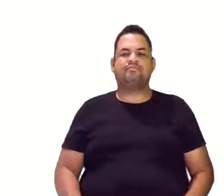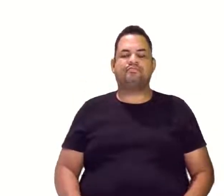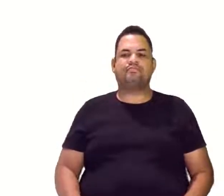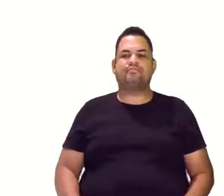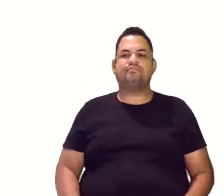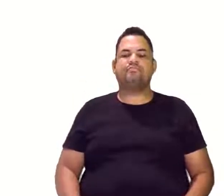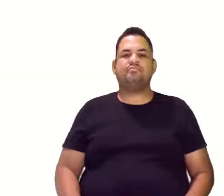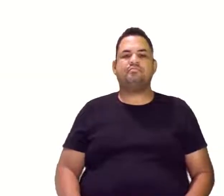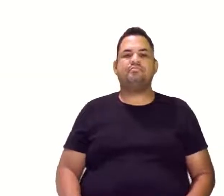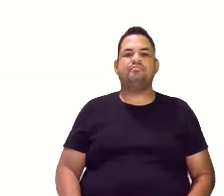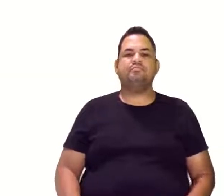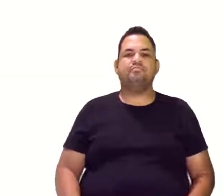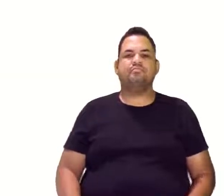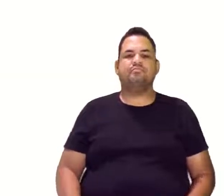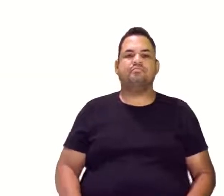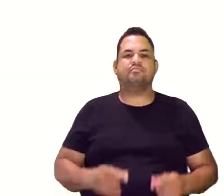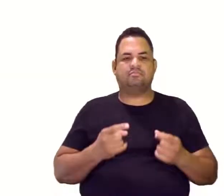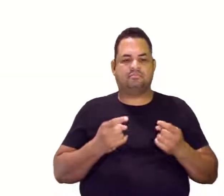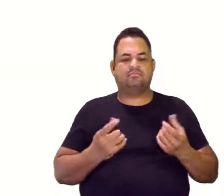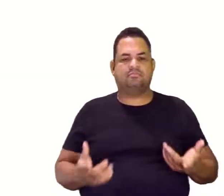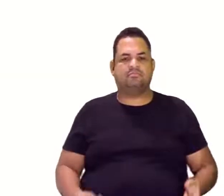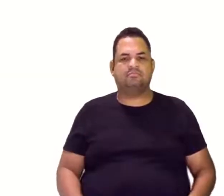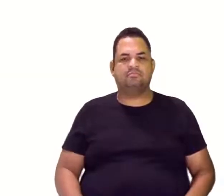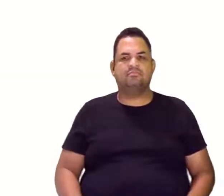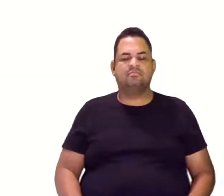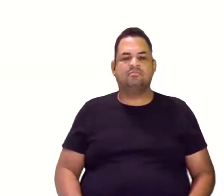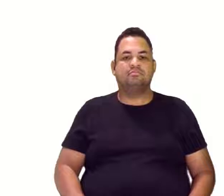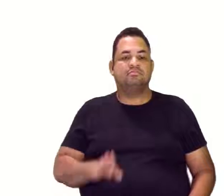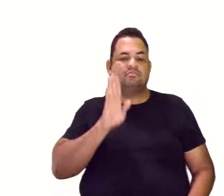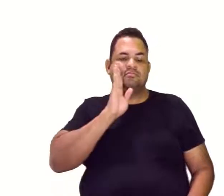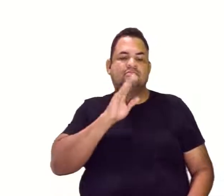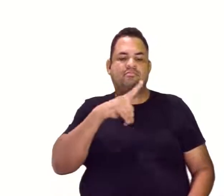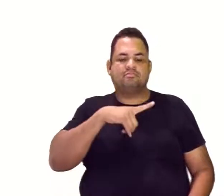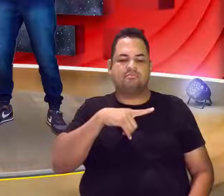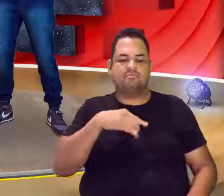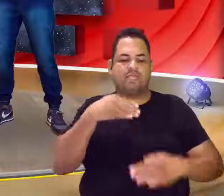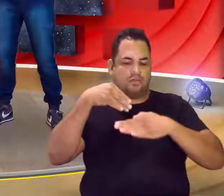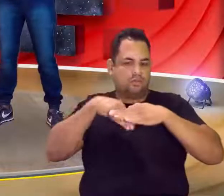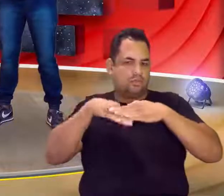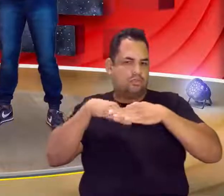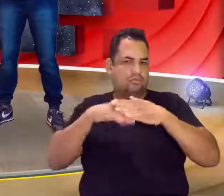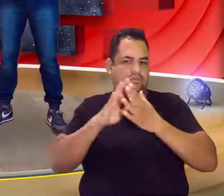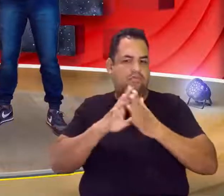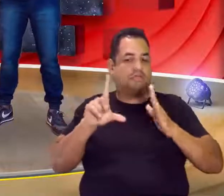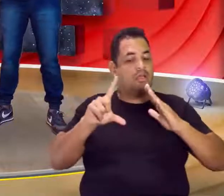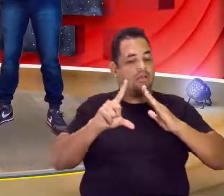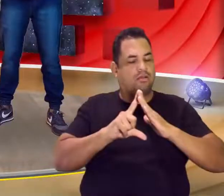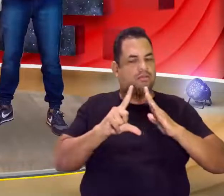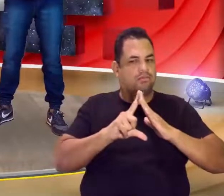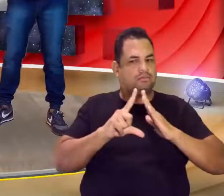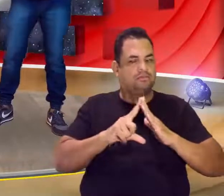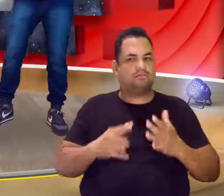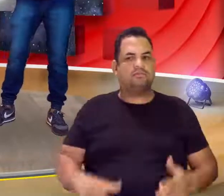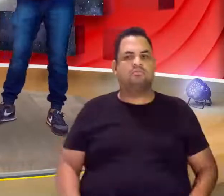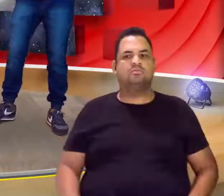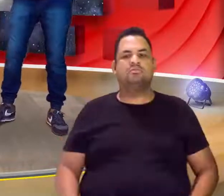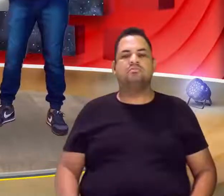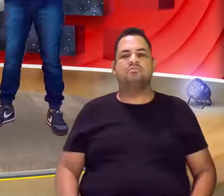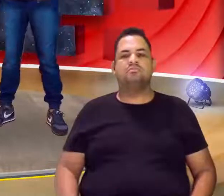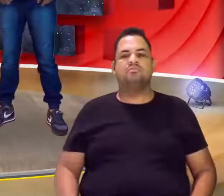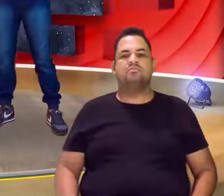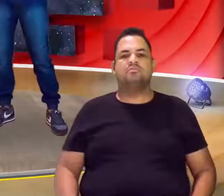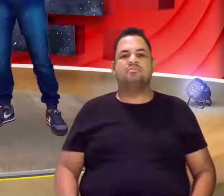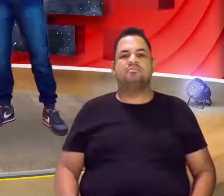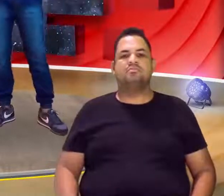Ah, tá. Ele disse que foi vendido a mesma quantidade. Mesma quantidade. Ah, isso é legal. Ele disse que tinha no estoque a mesma quantidade. Olha isso aí, interpretação,